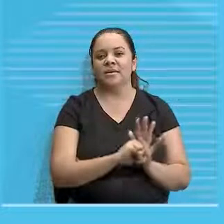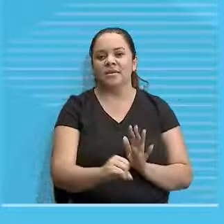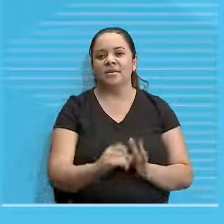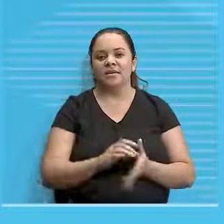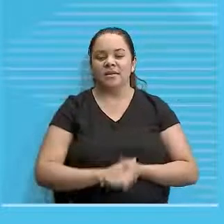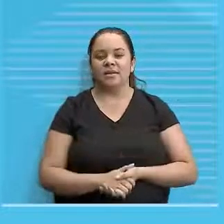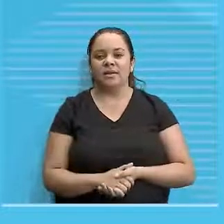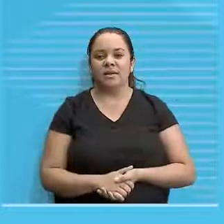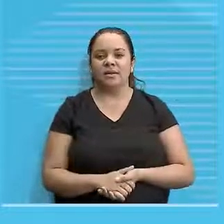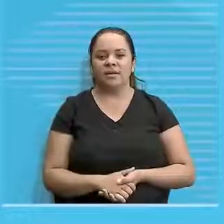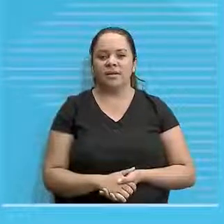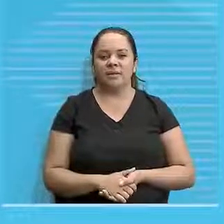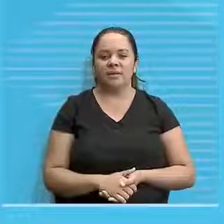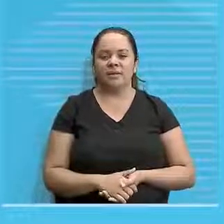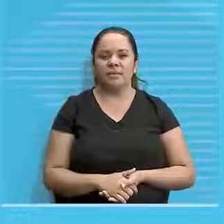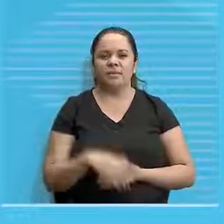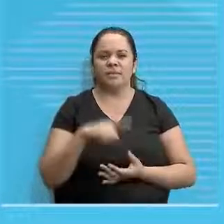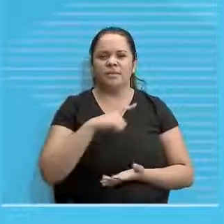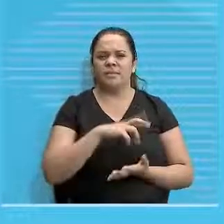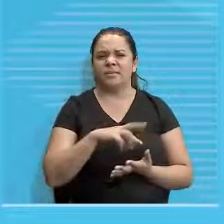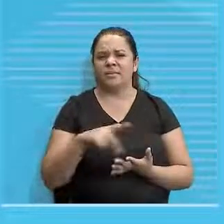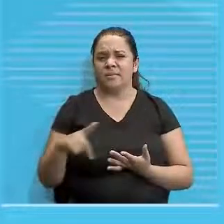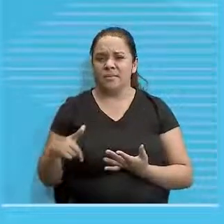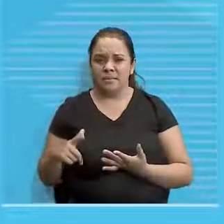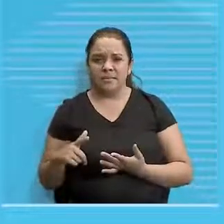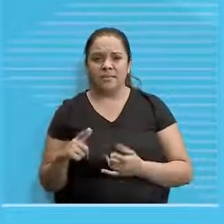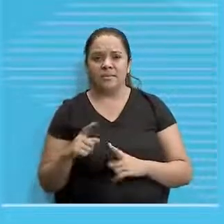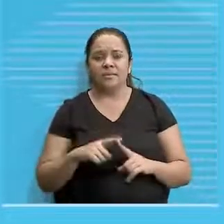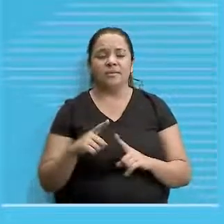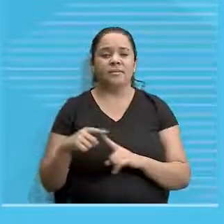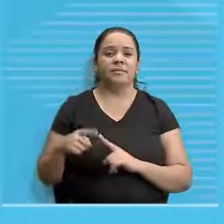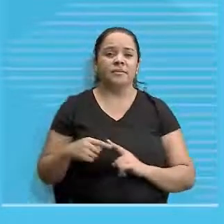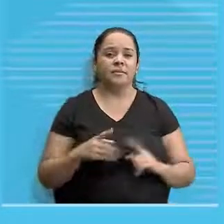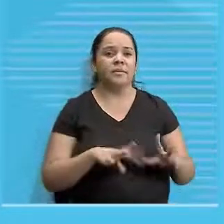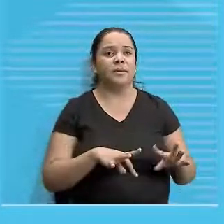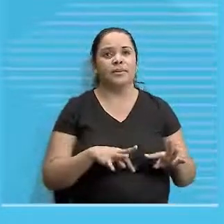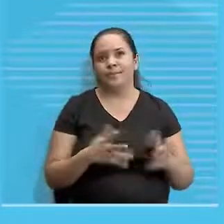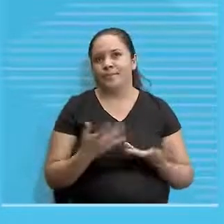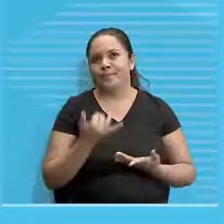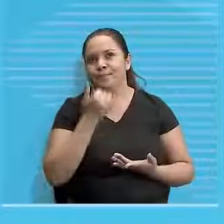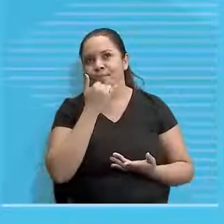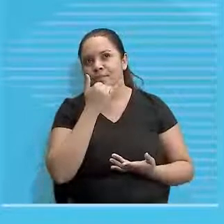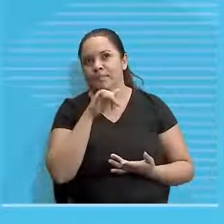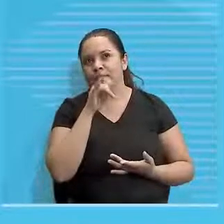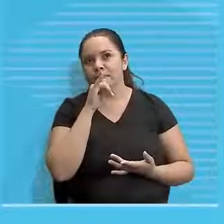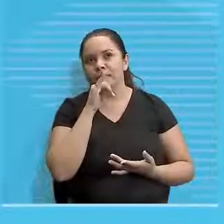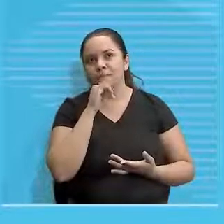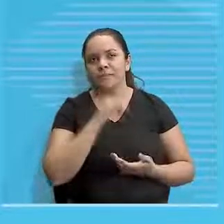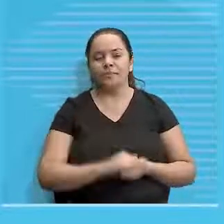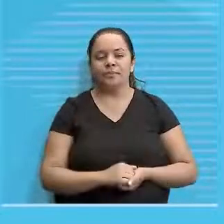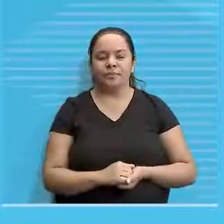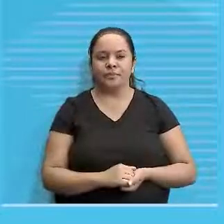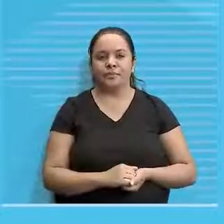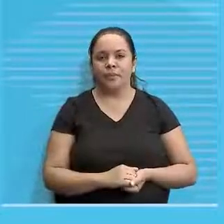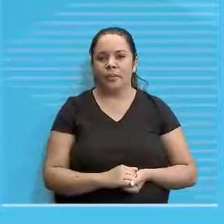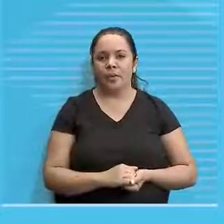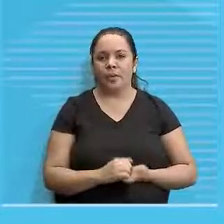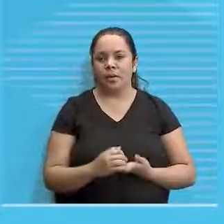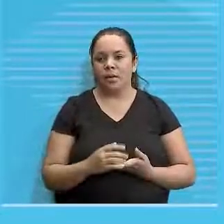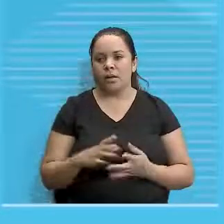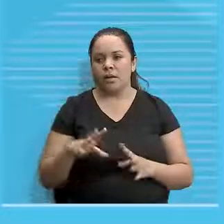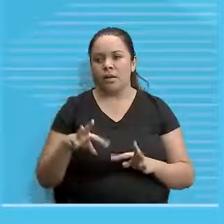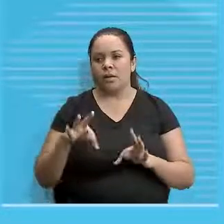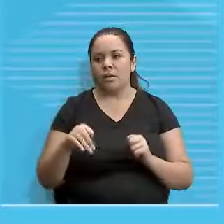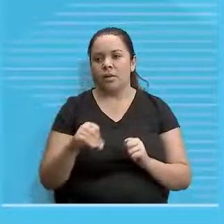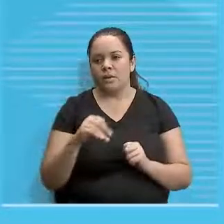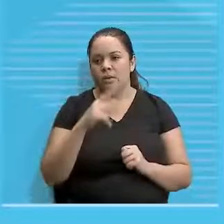todo brasileiro ou brasileira, por exemplo, é a pessoa que sabe sambar, né? É até engraçado, tem